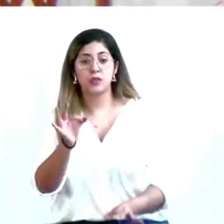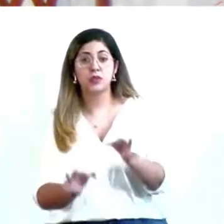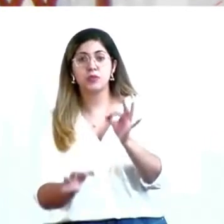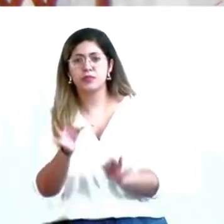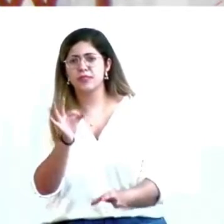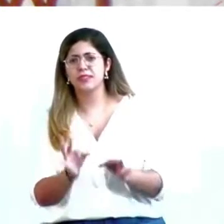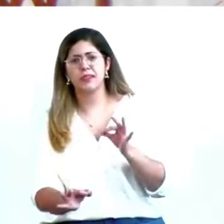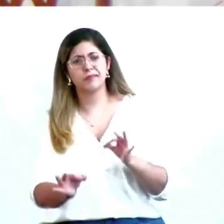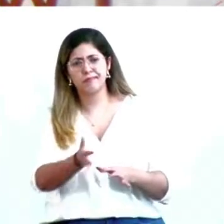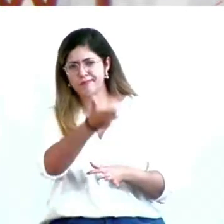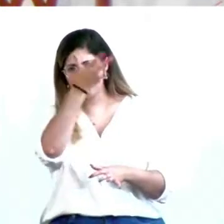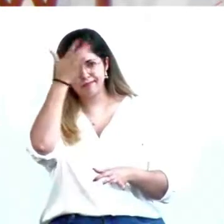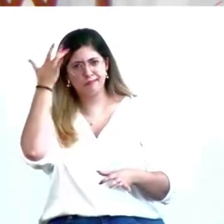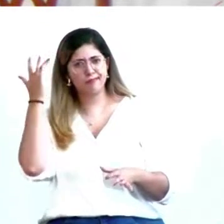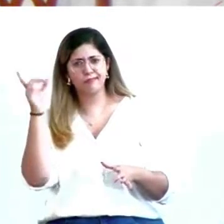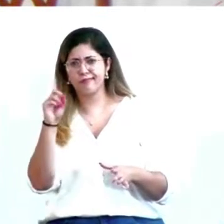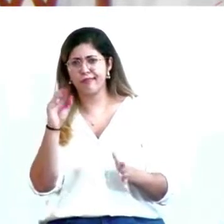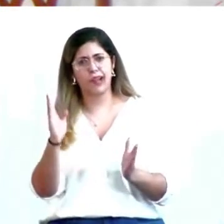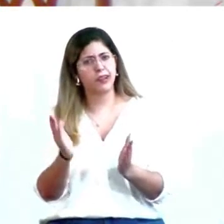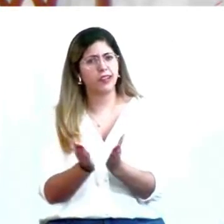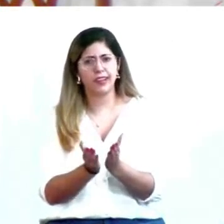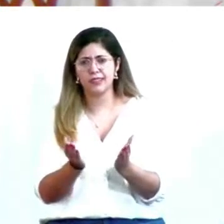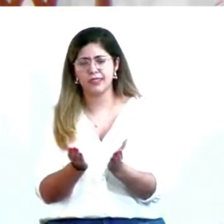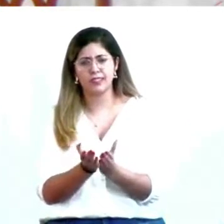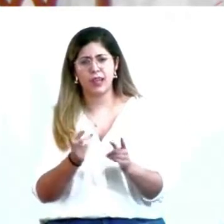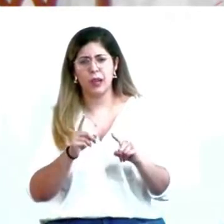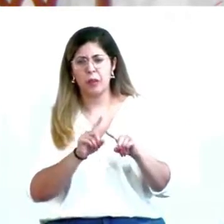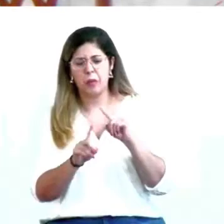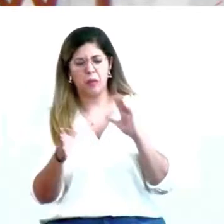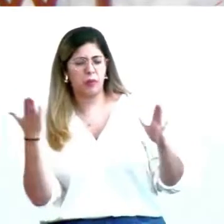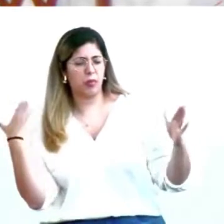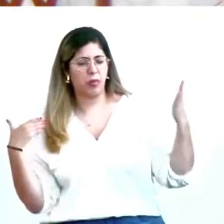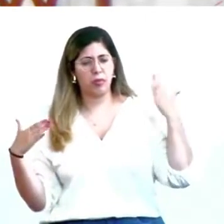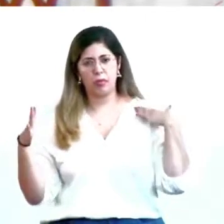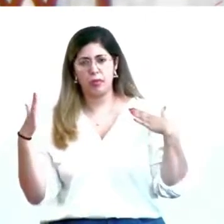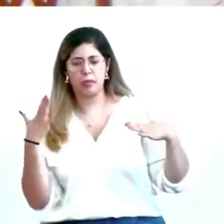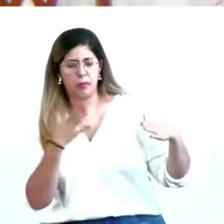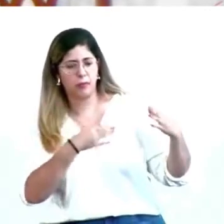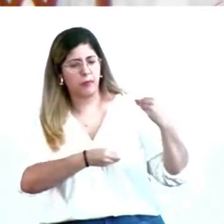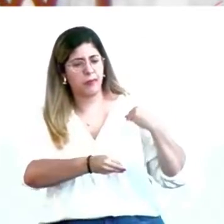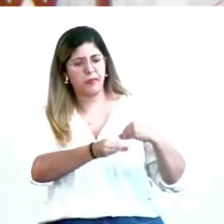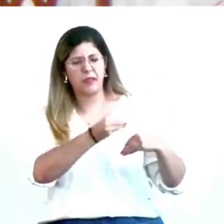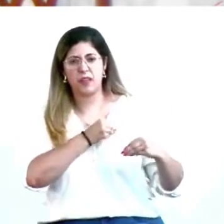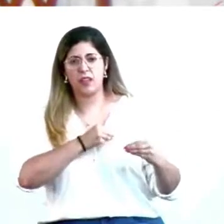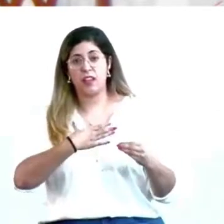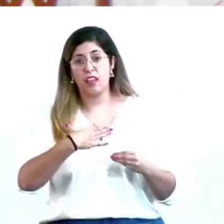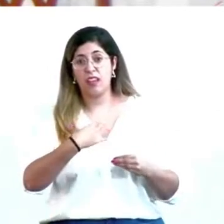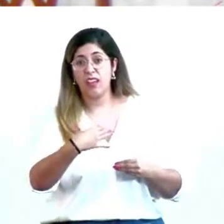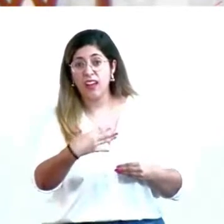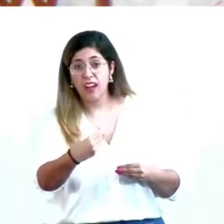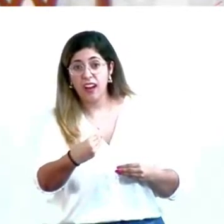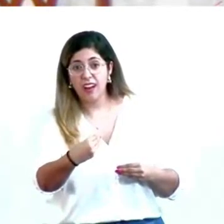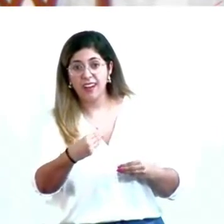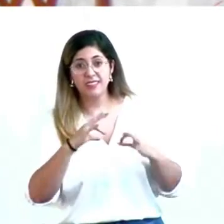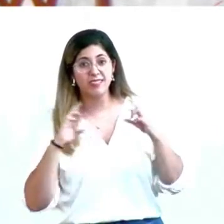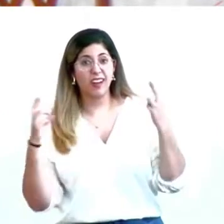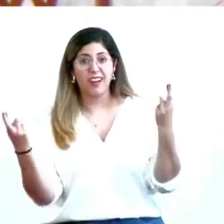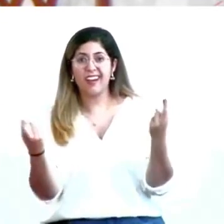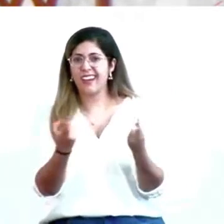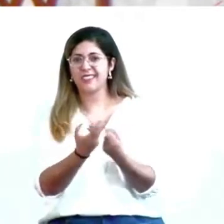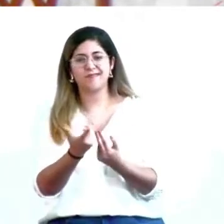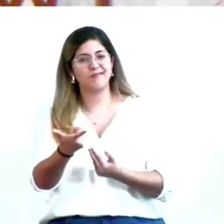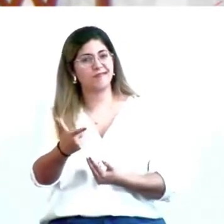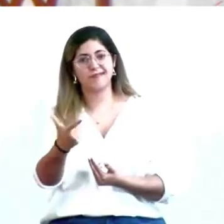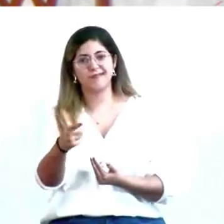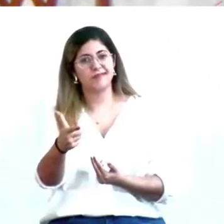Deus, e que vivem em tal prática como estilo de vida, esses não herdarão o reino dos céus. E agora aqueles que se